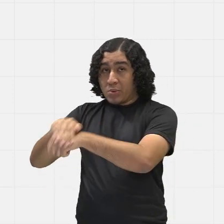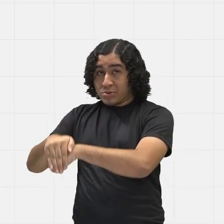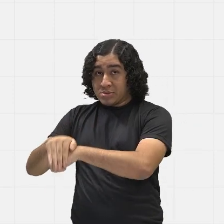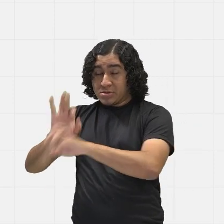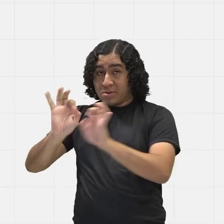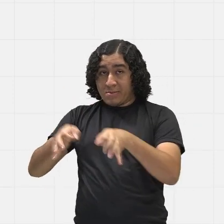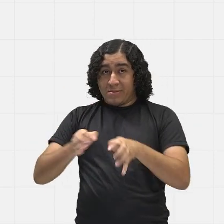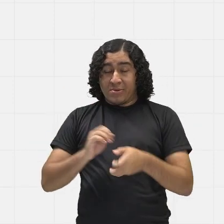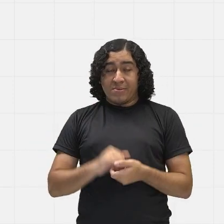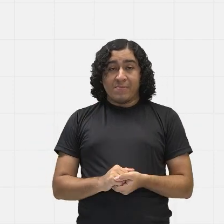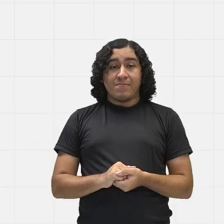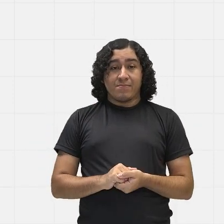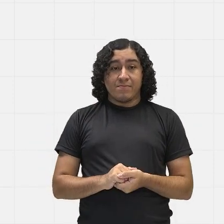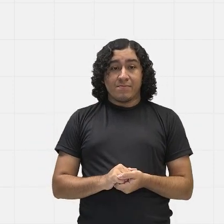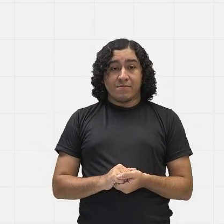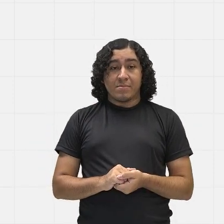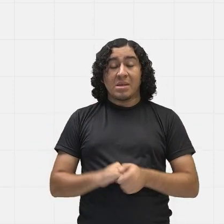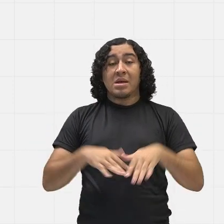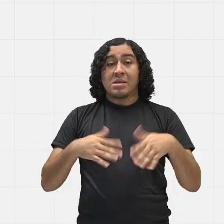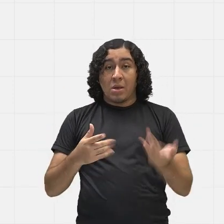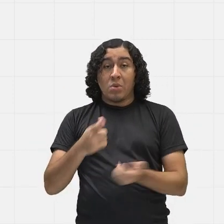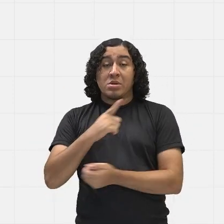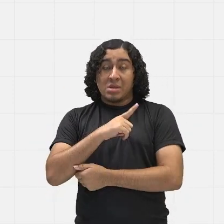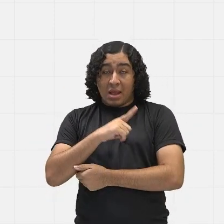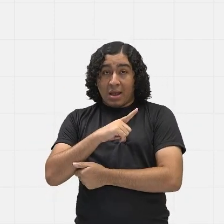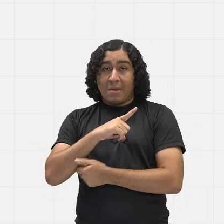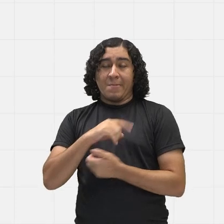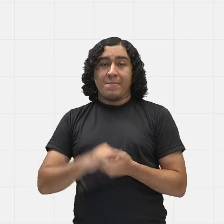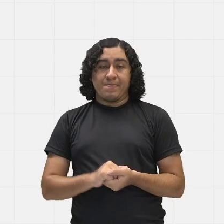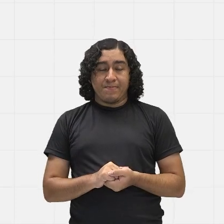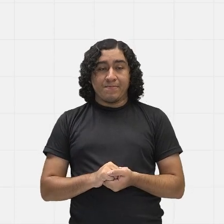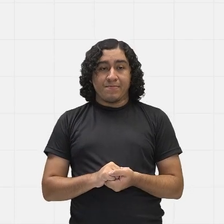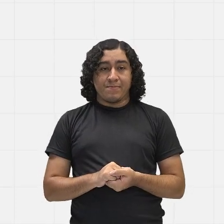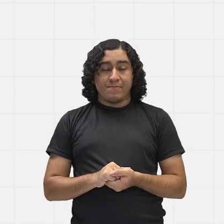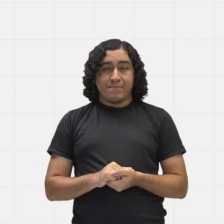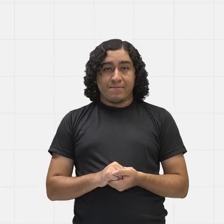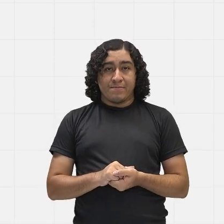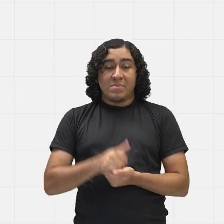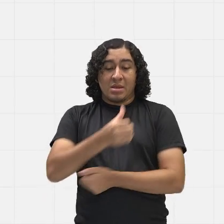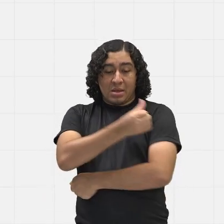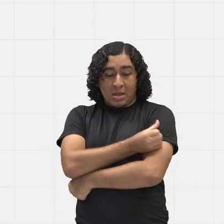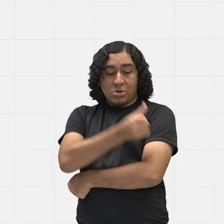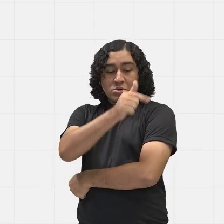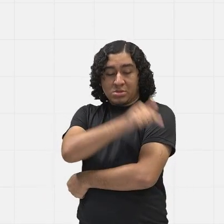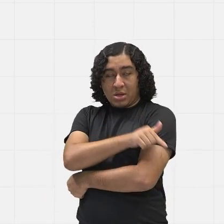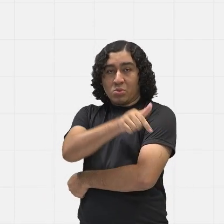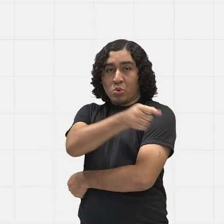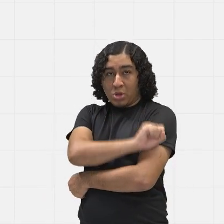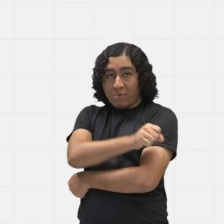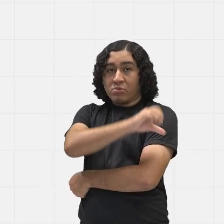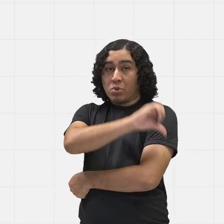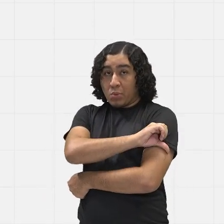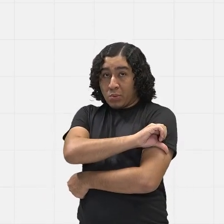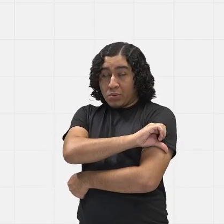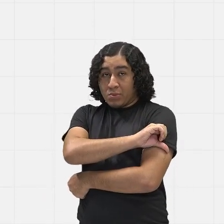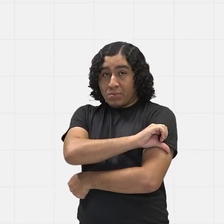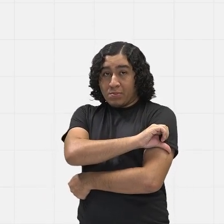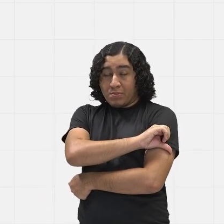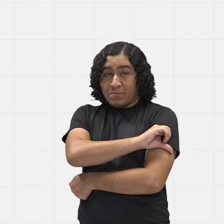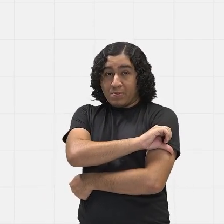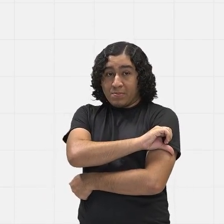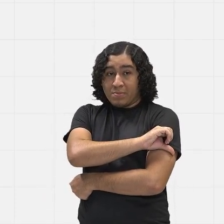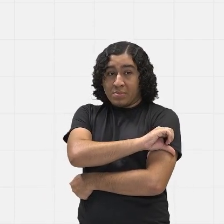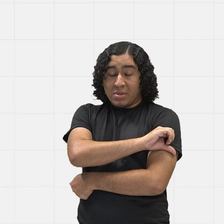gente vai citar aqui as séries de ensino fundamental, 6º, 7º, 8º e 9º, e aí a gente lista